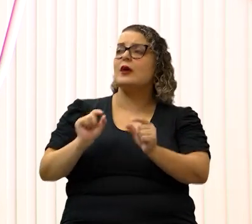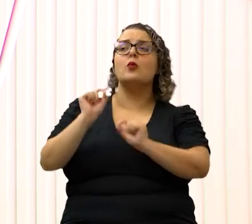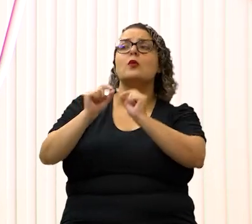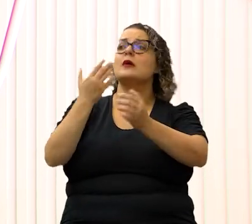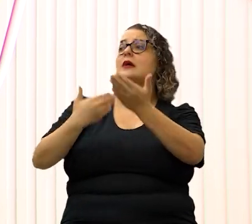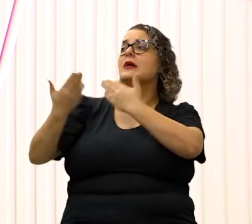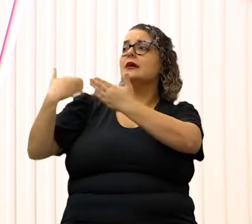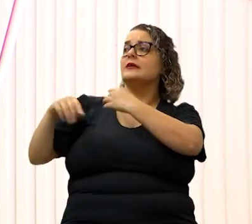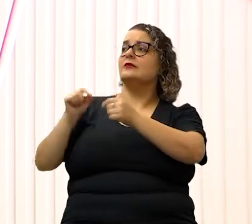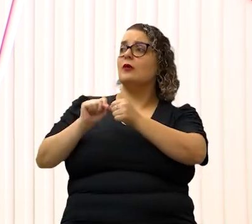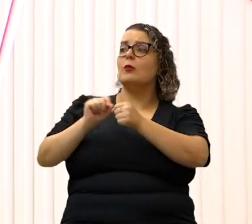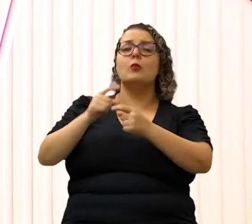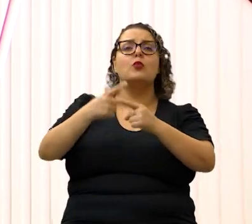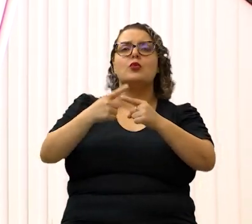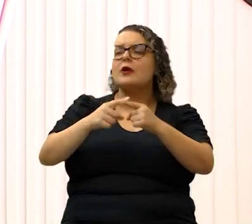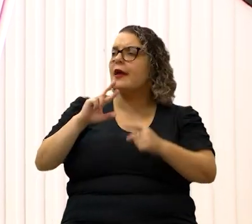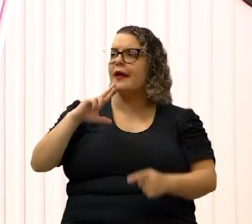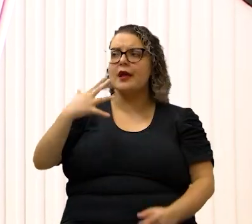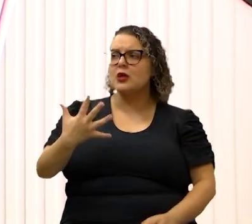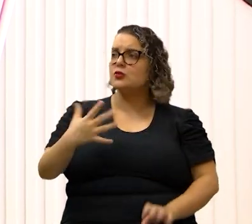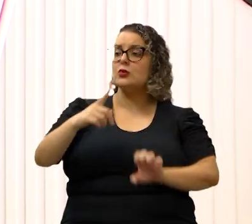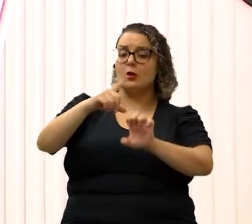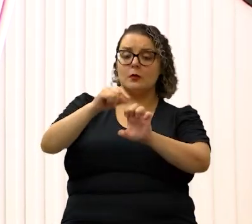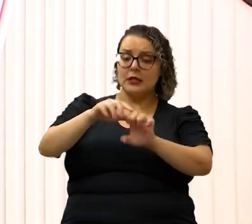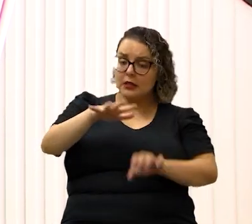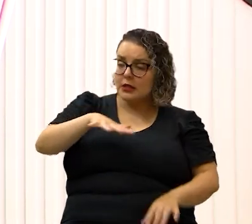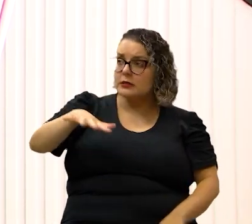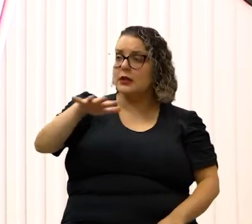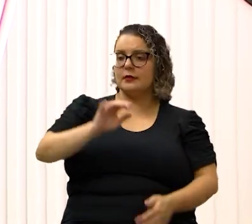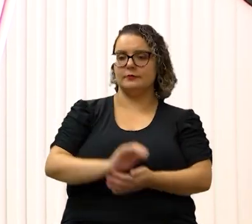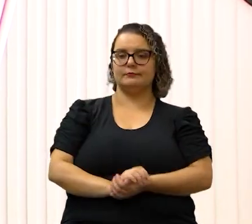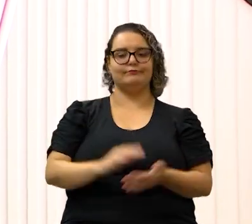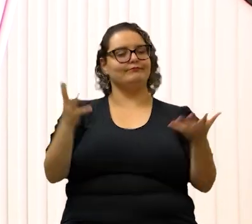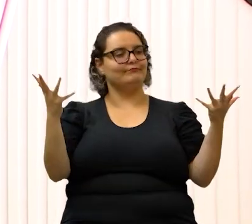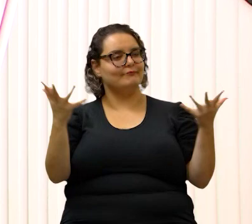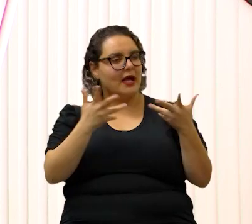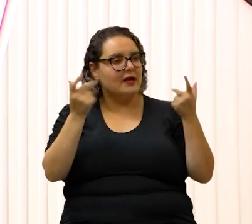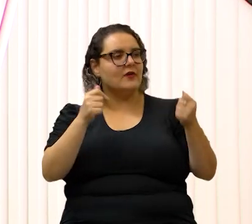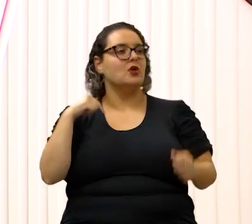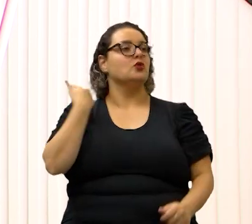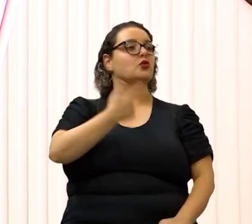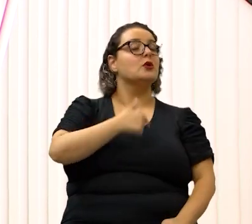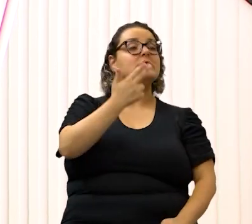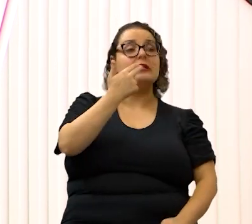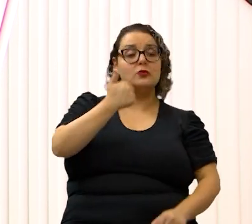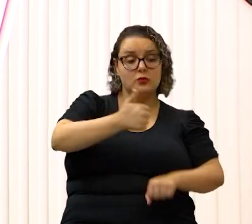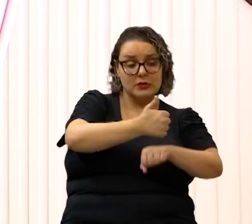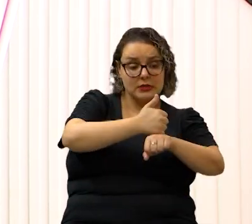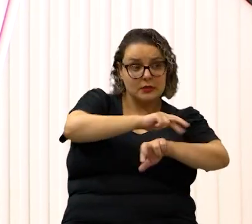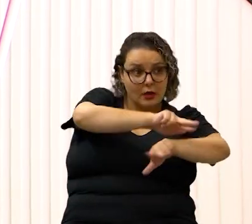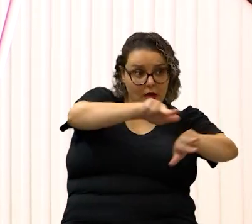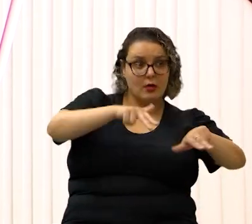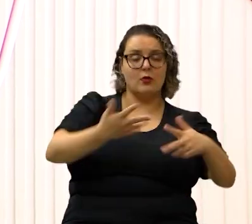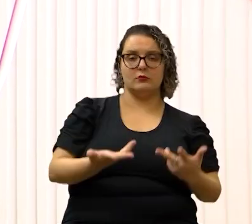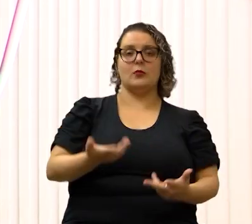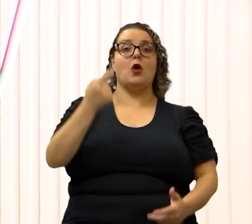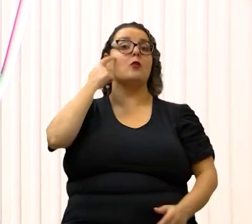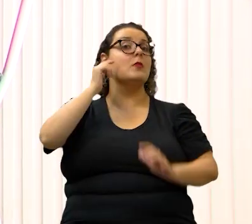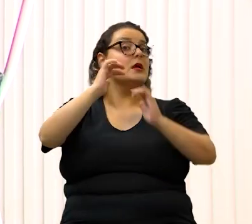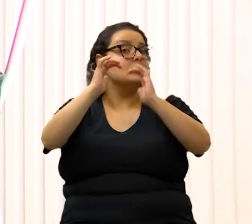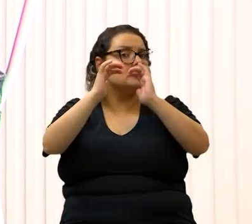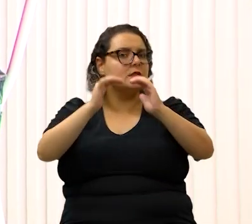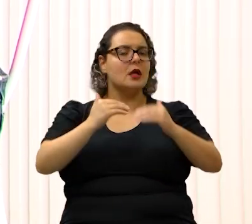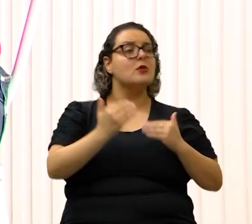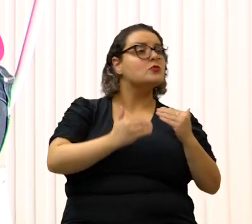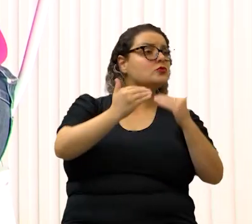você fazia, por que você resolveu empreender nesse segmento. Maravilha! Nós na nutrição a gente sempre pensa